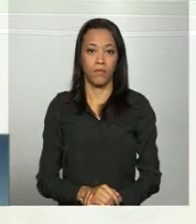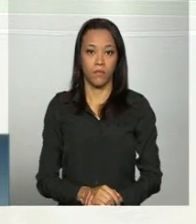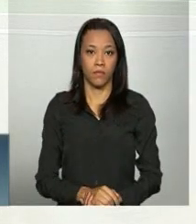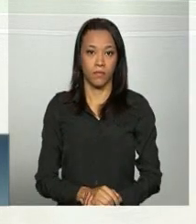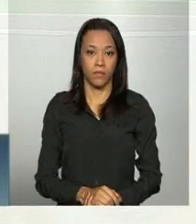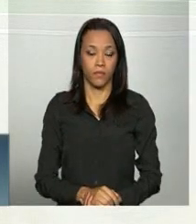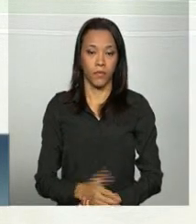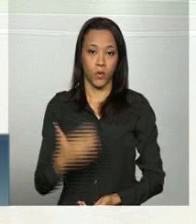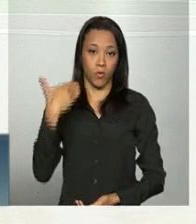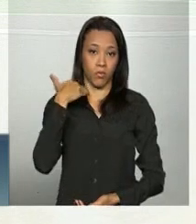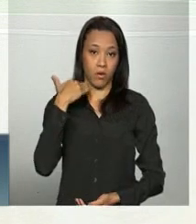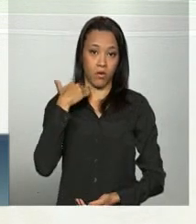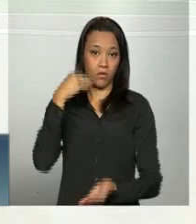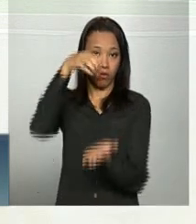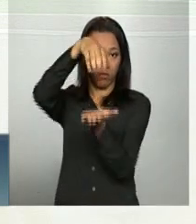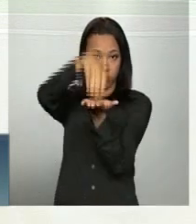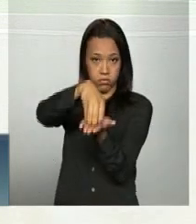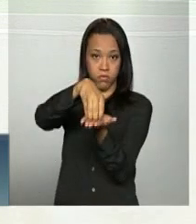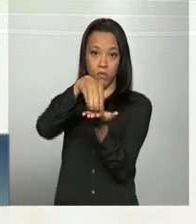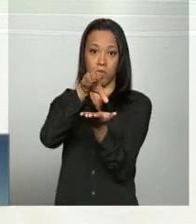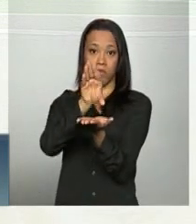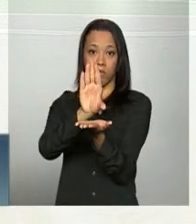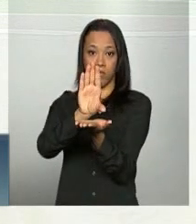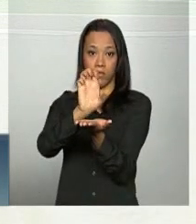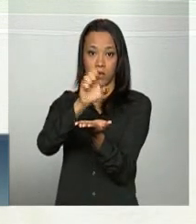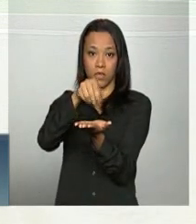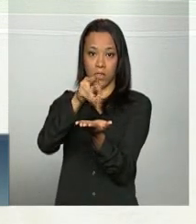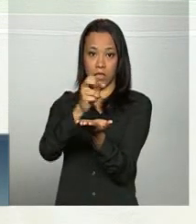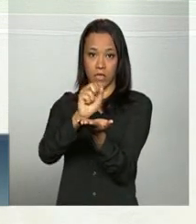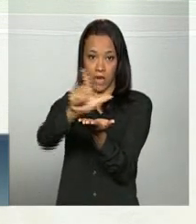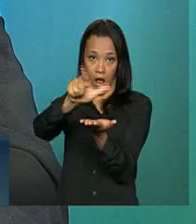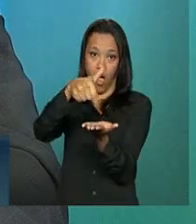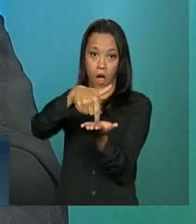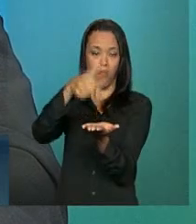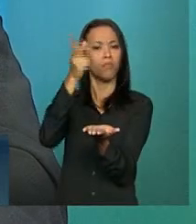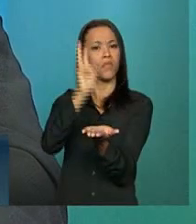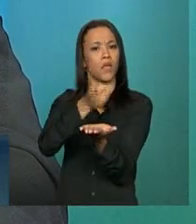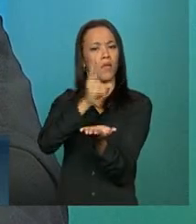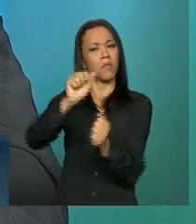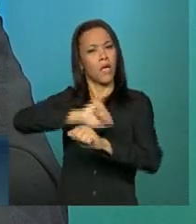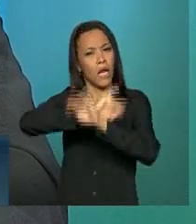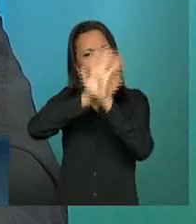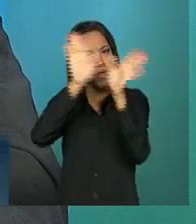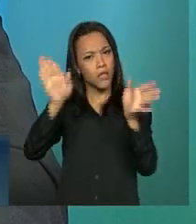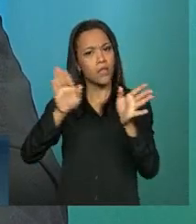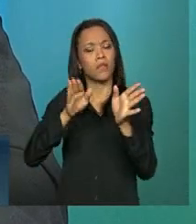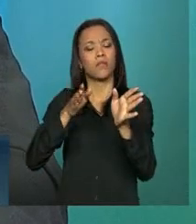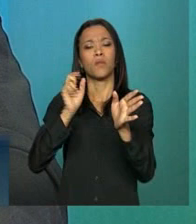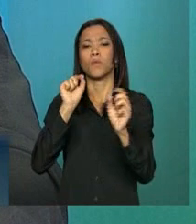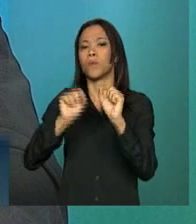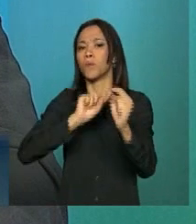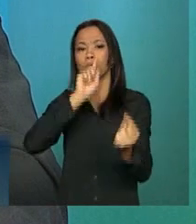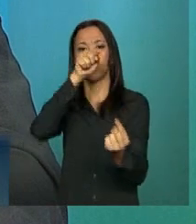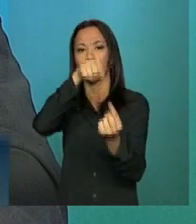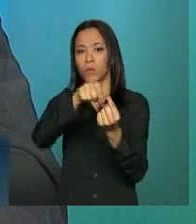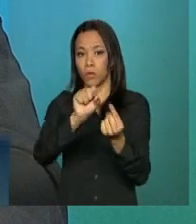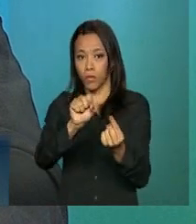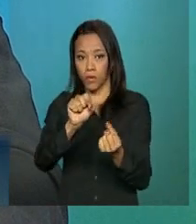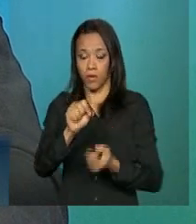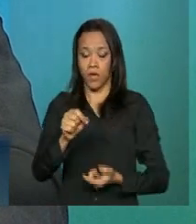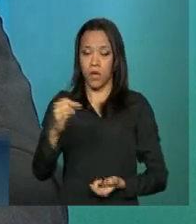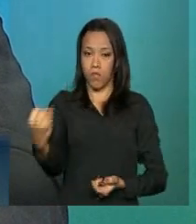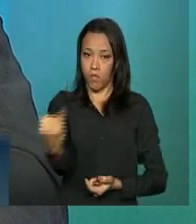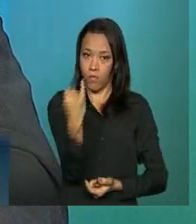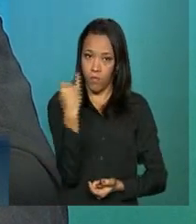O Banco Central tem se expressado com clareza e consistência em relação à importância